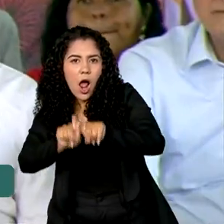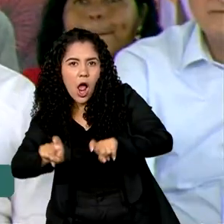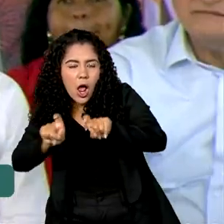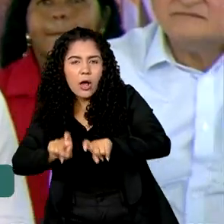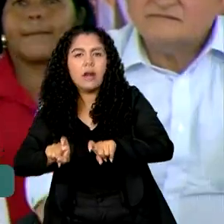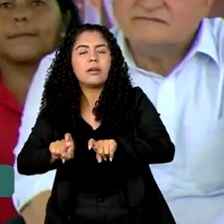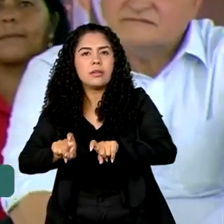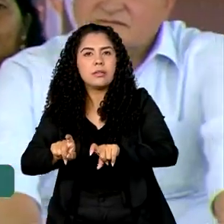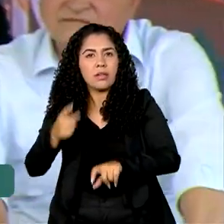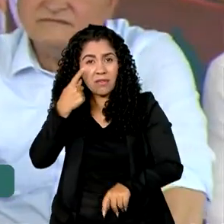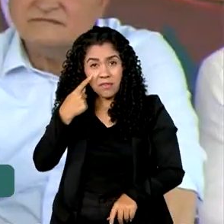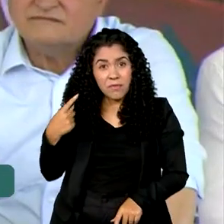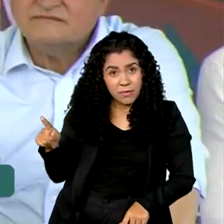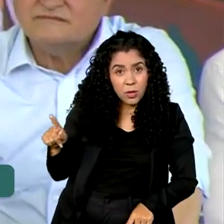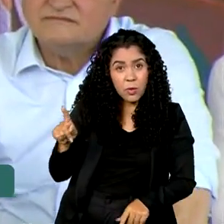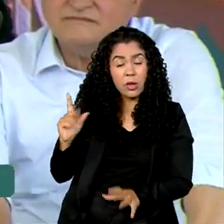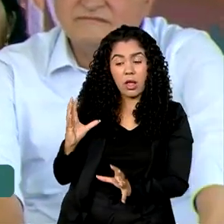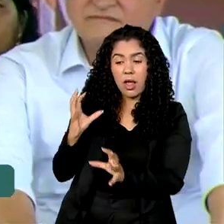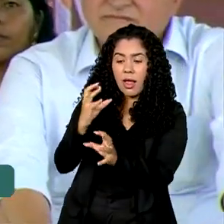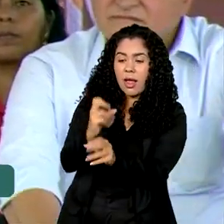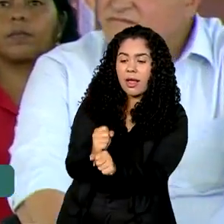ali custou apenas